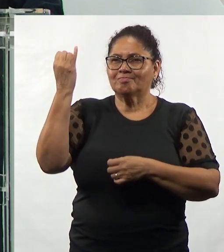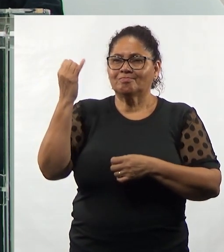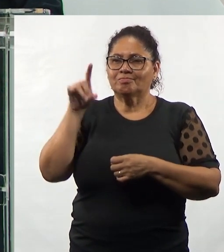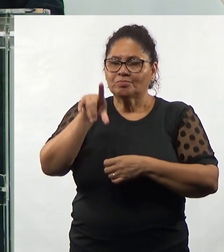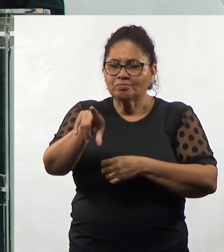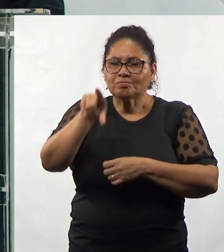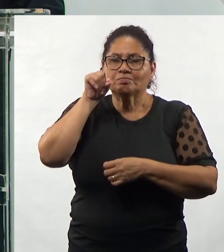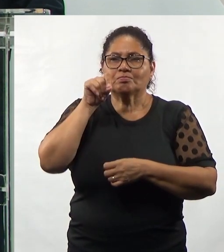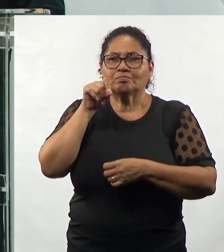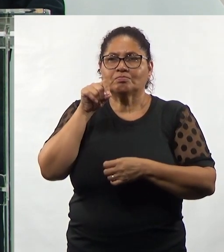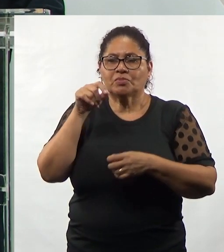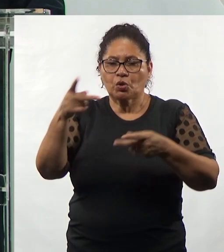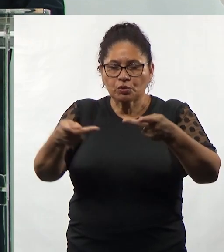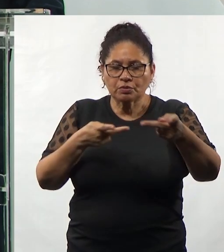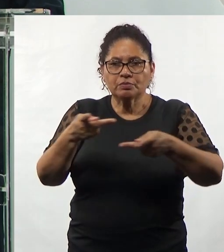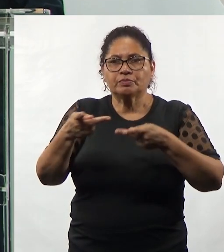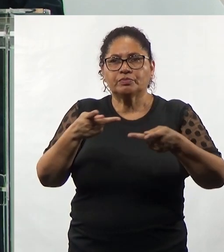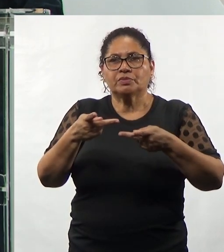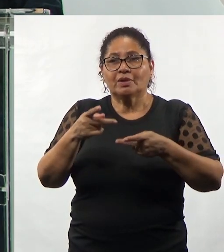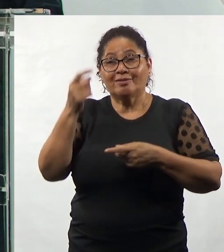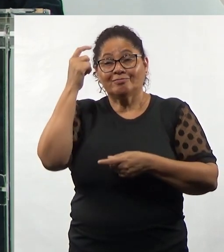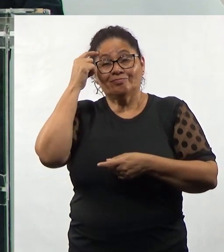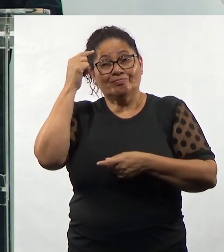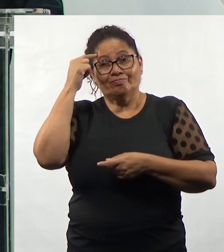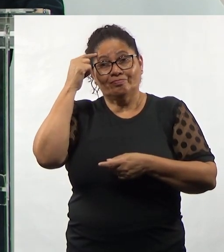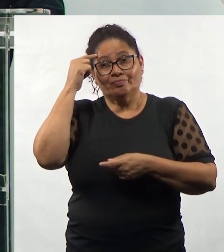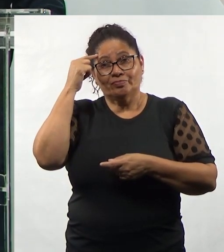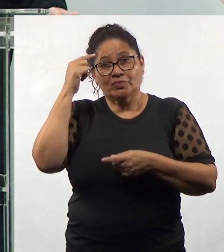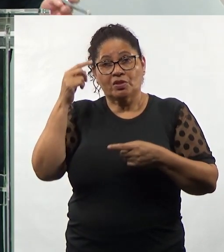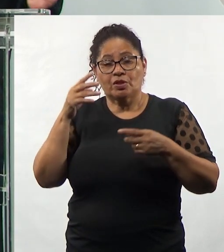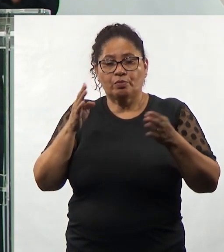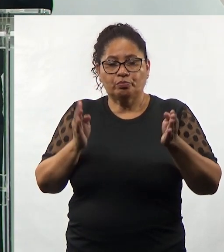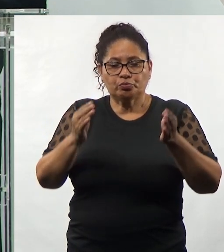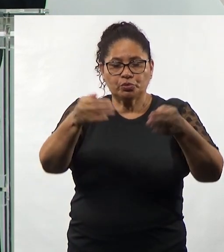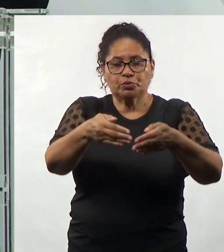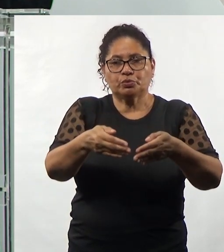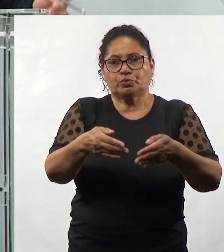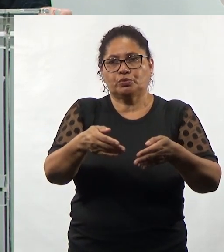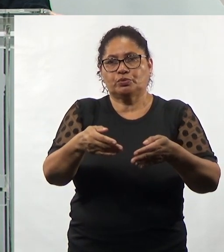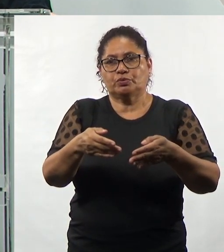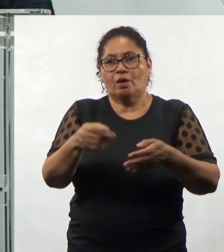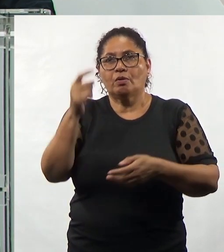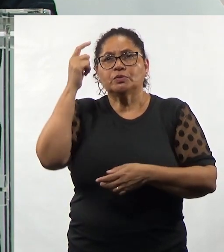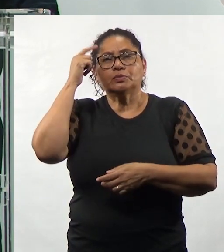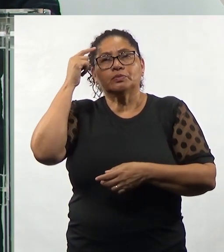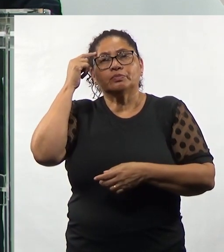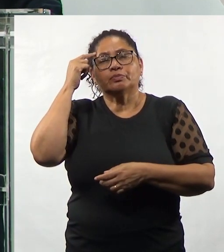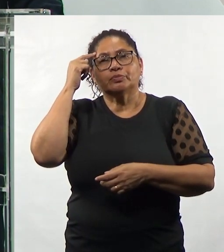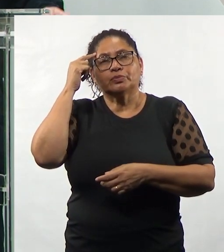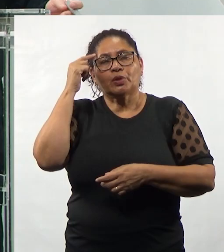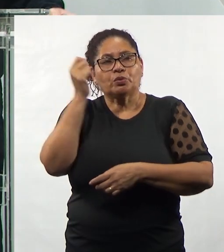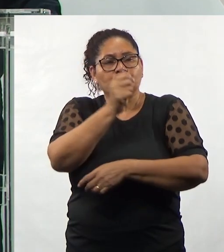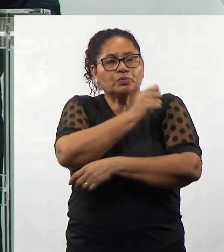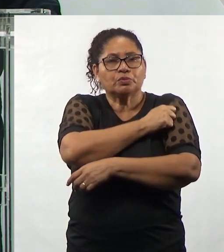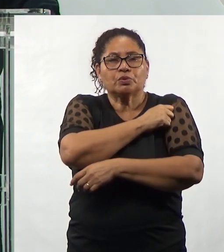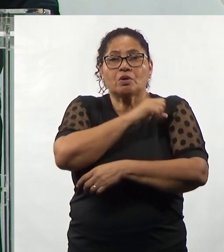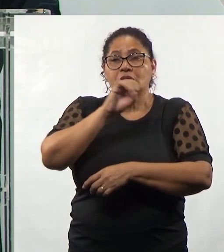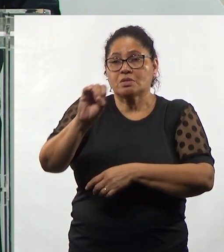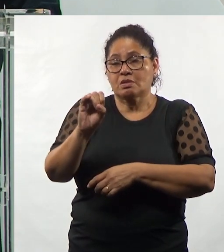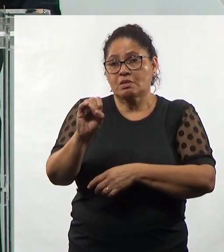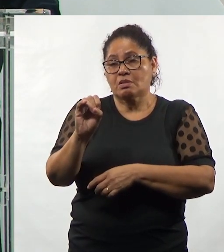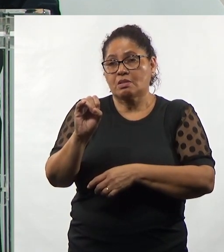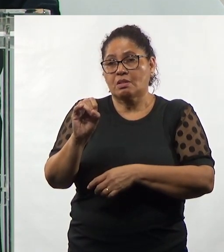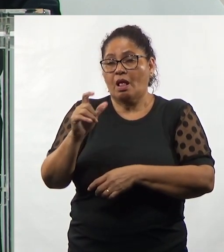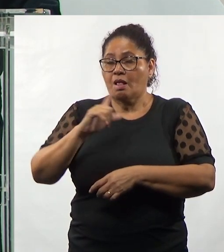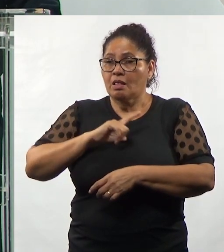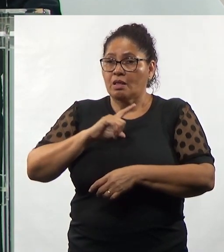de priorização, de seleção de projetos dentro de uma ideia, né, de portfólio. Então vamos pensar aqui dos nossos alunos.